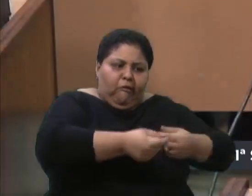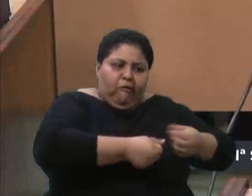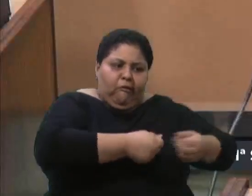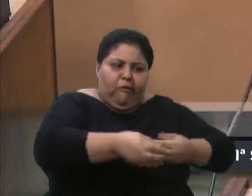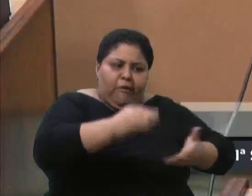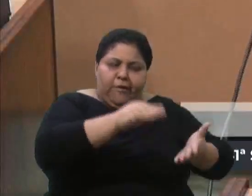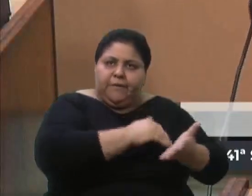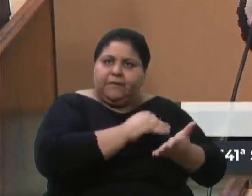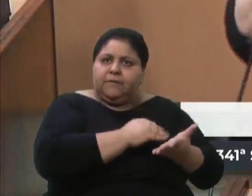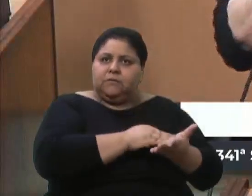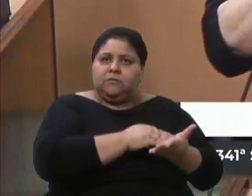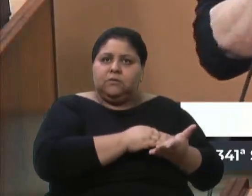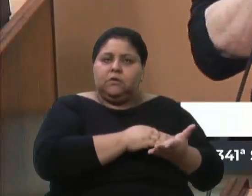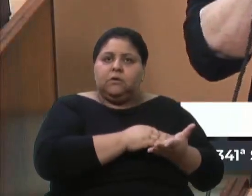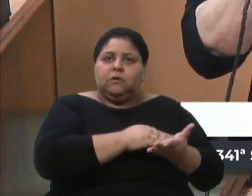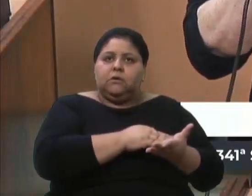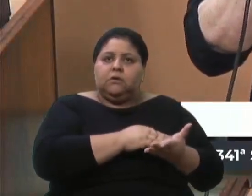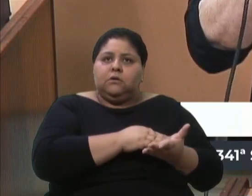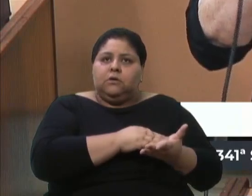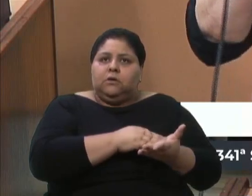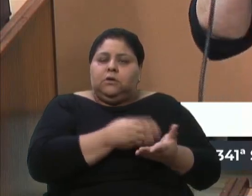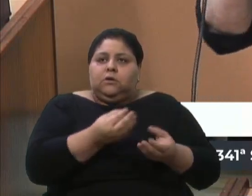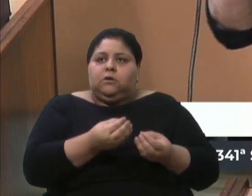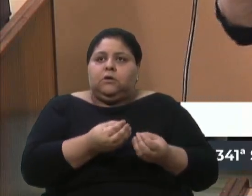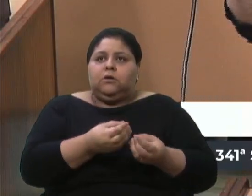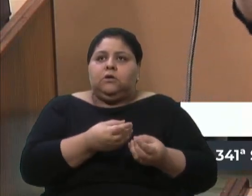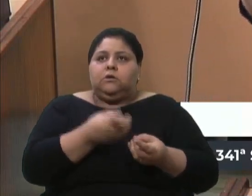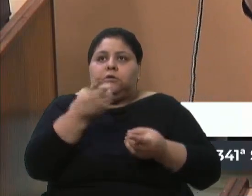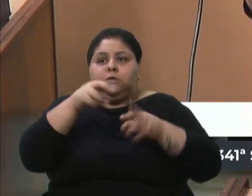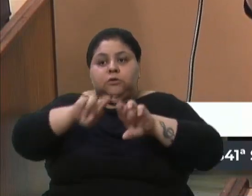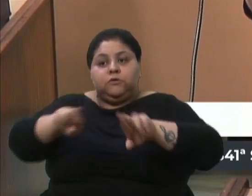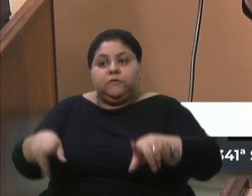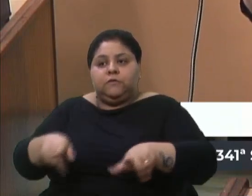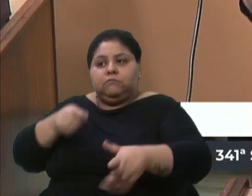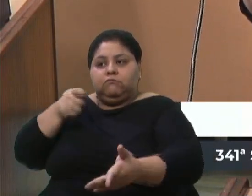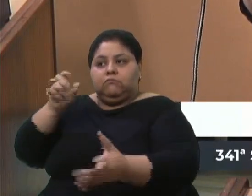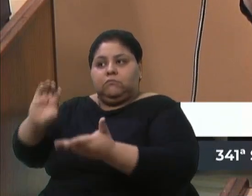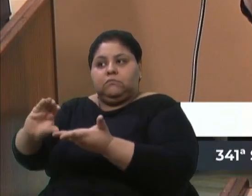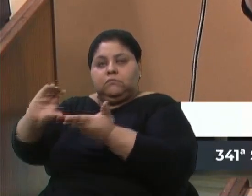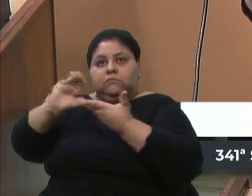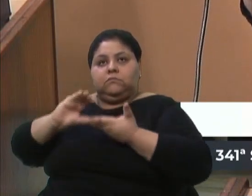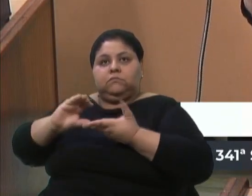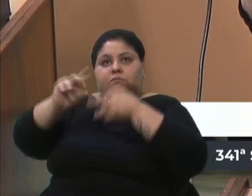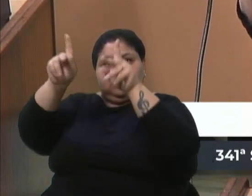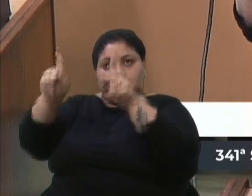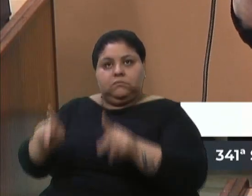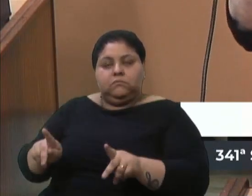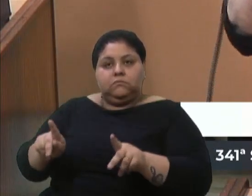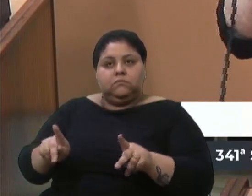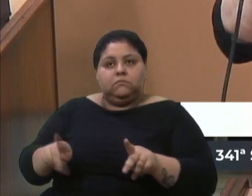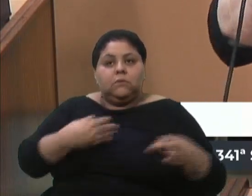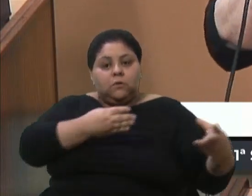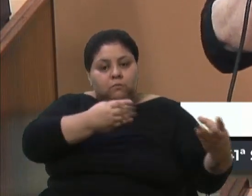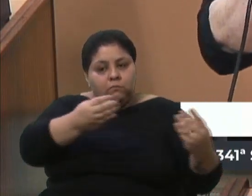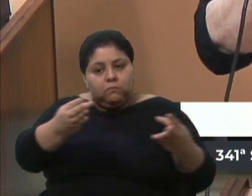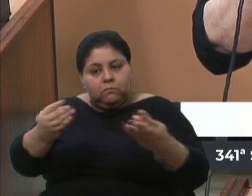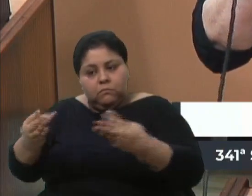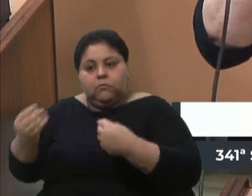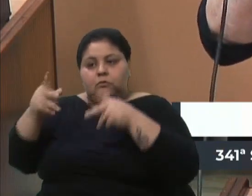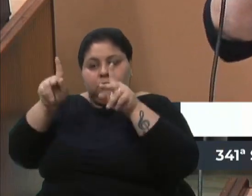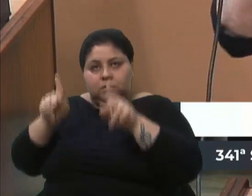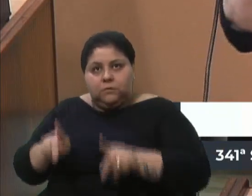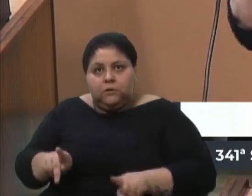Educação do que investir nessas pessoas. Muitos que têm a escola próximo de